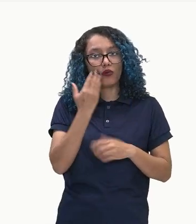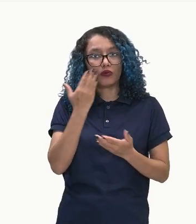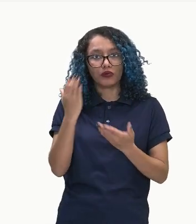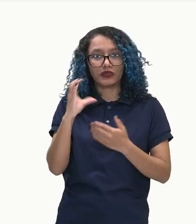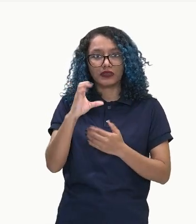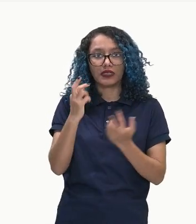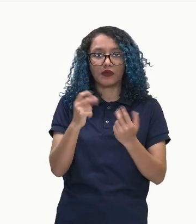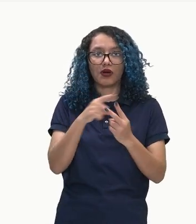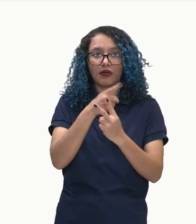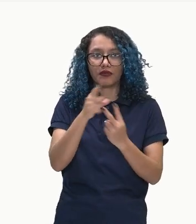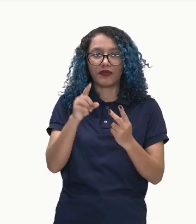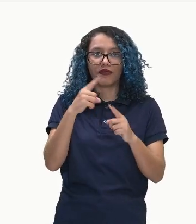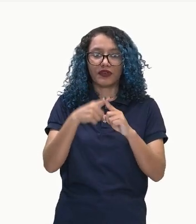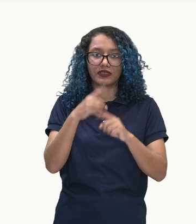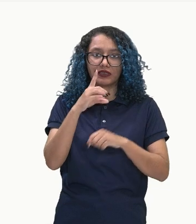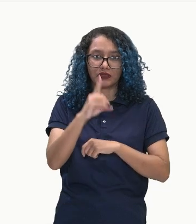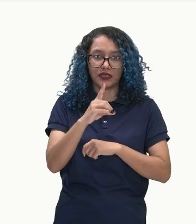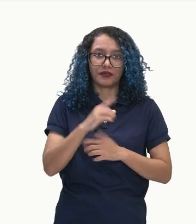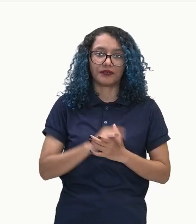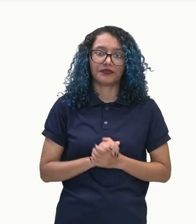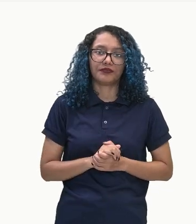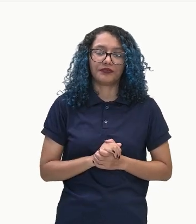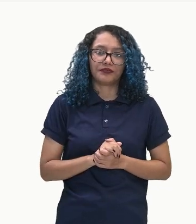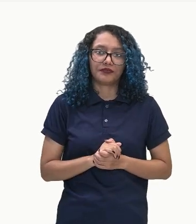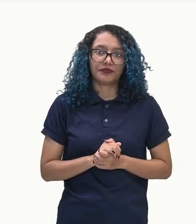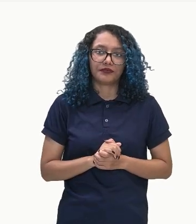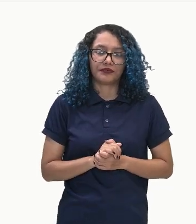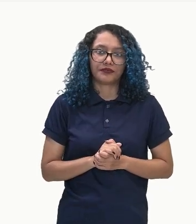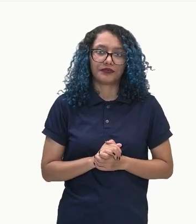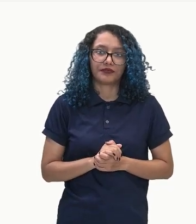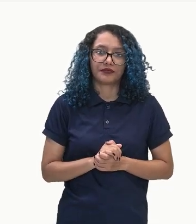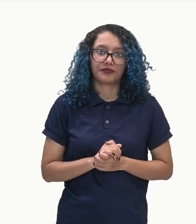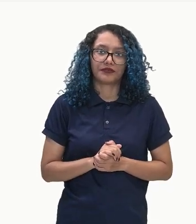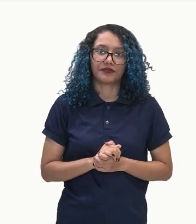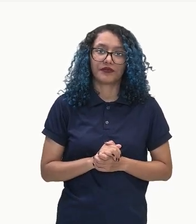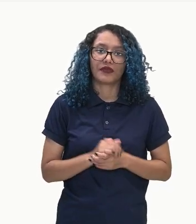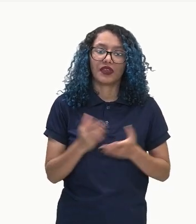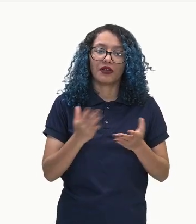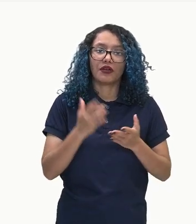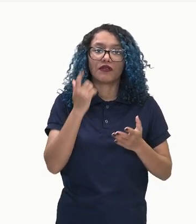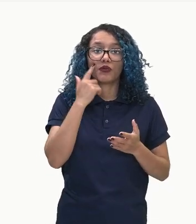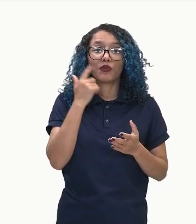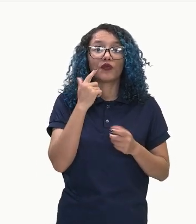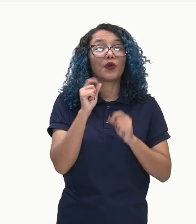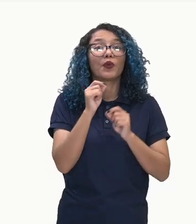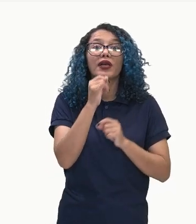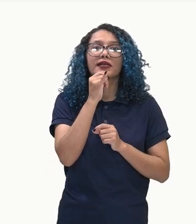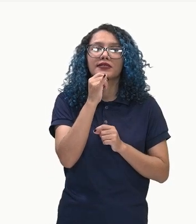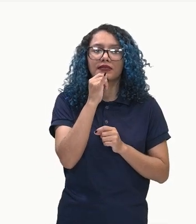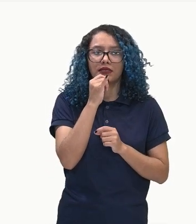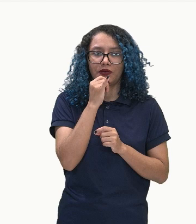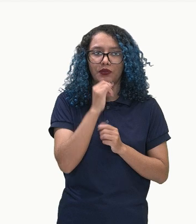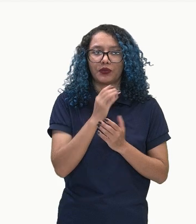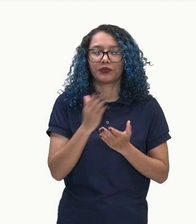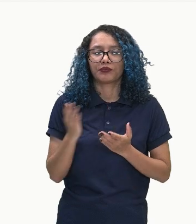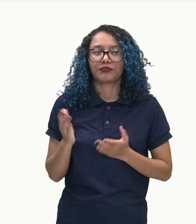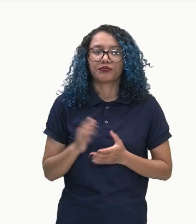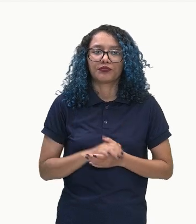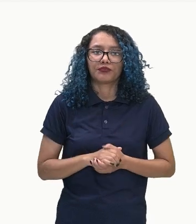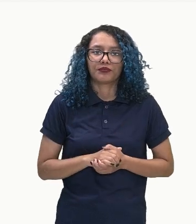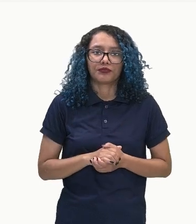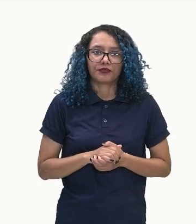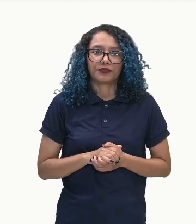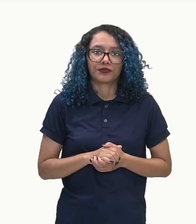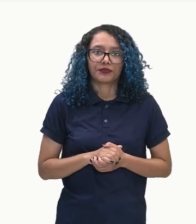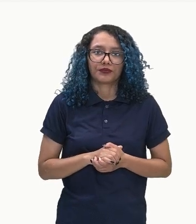raio d diâmetro, sem inventar nada, certo? Agora, bora resolver uma situação problema para a gente relembrar de vez essa fórmula aqui, ó. Muito bem, meus